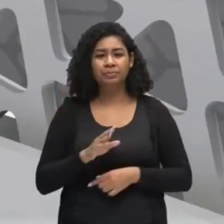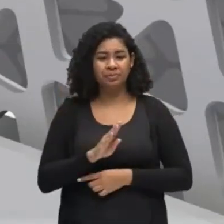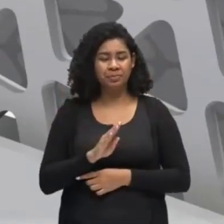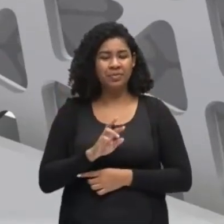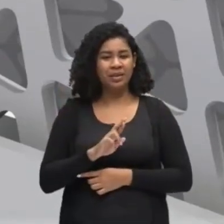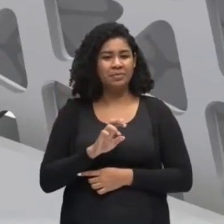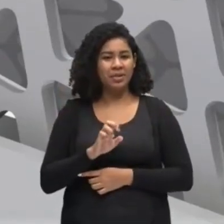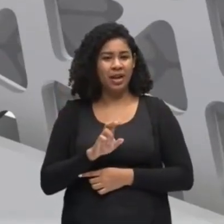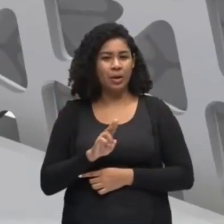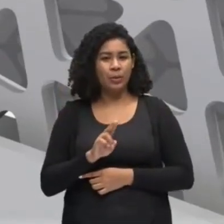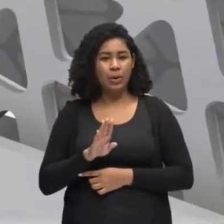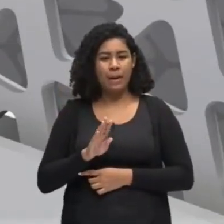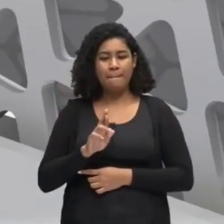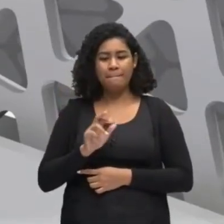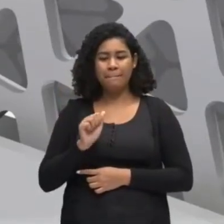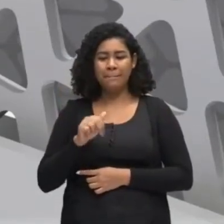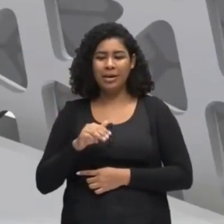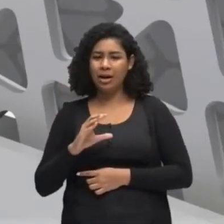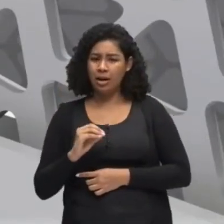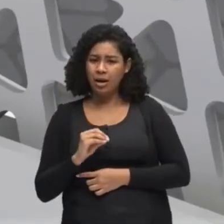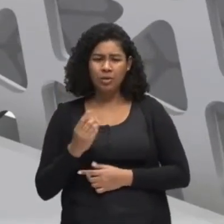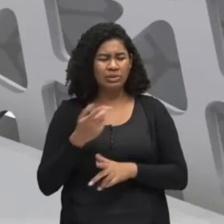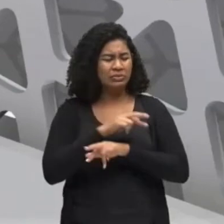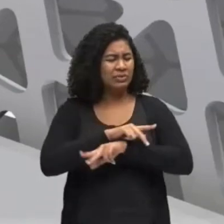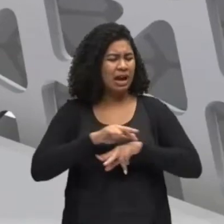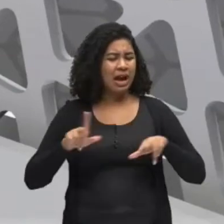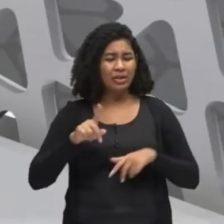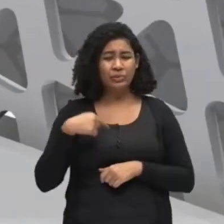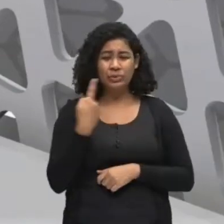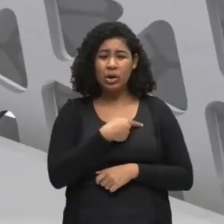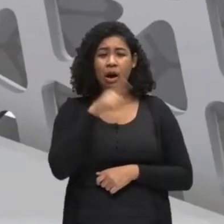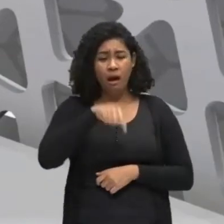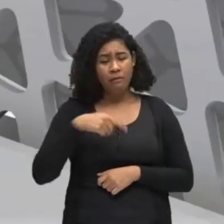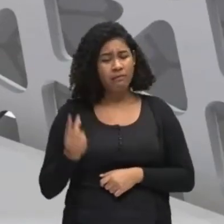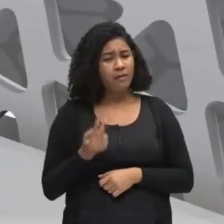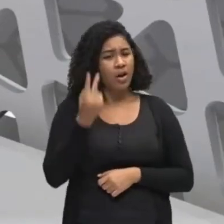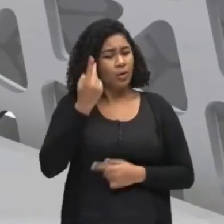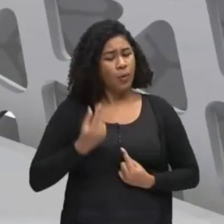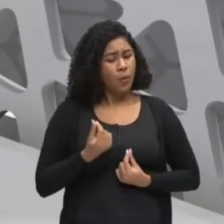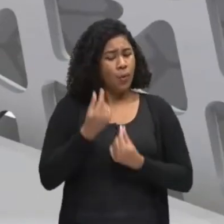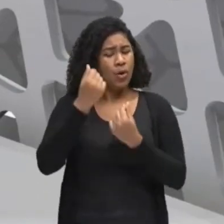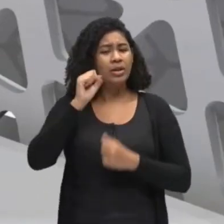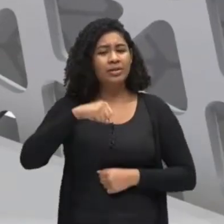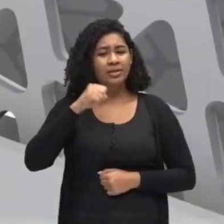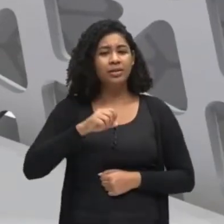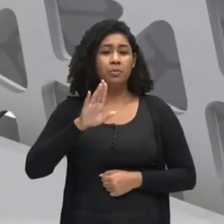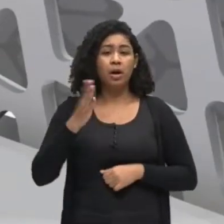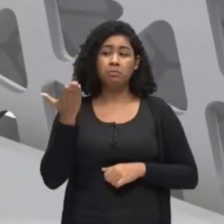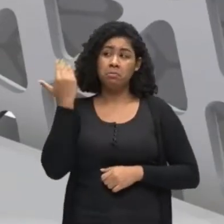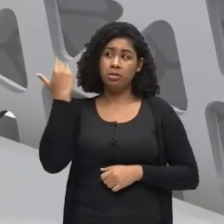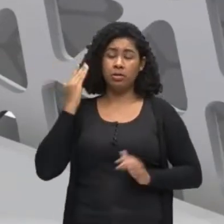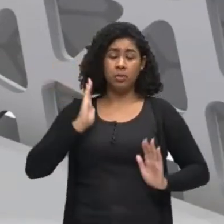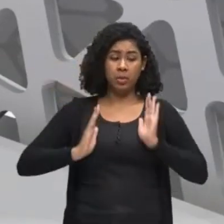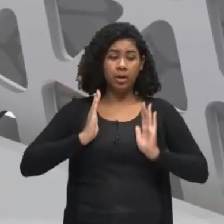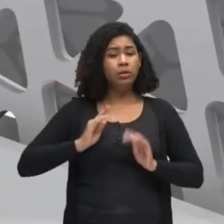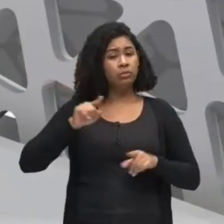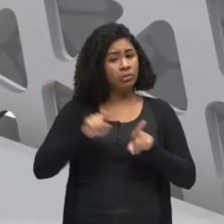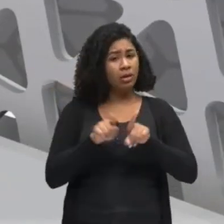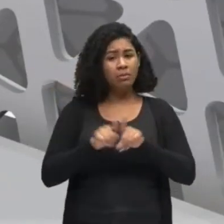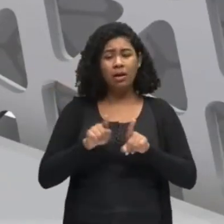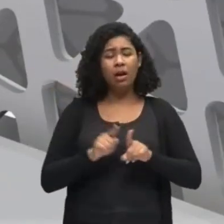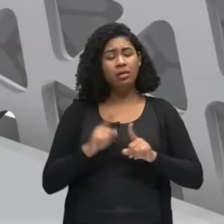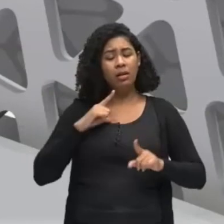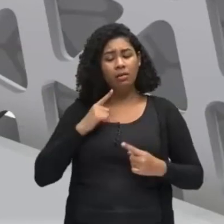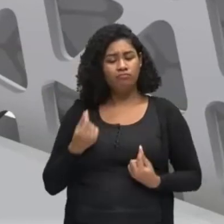Então, aquilo que nós conhecemos hoje como os nossos tesouros, naquele momento também ainda eram tesouros, gente. E é aí que